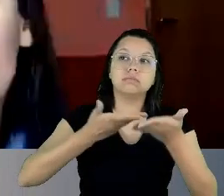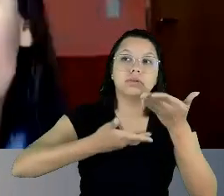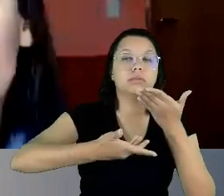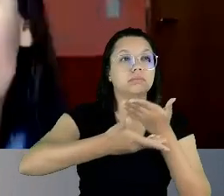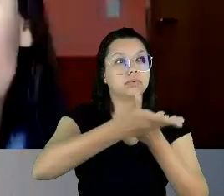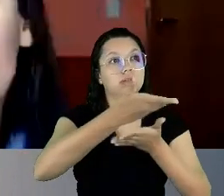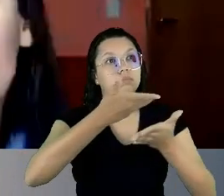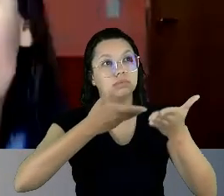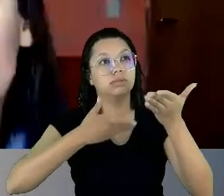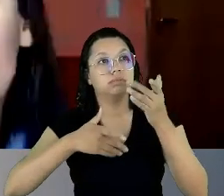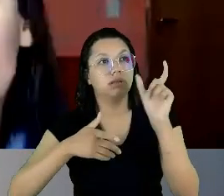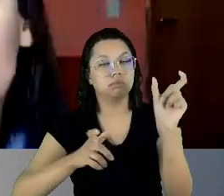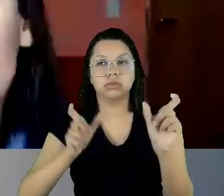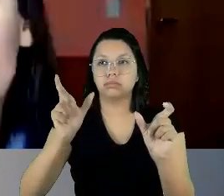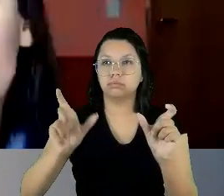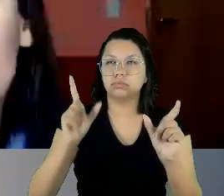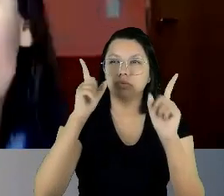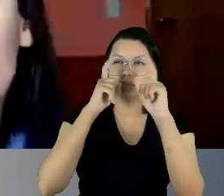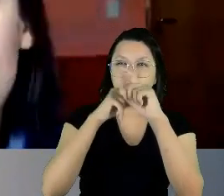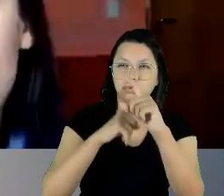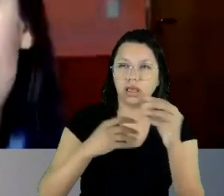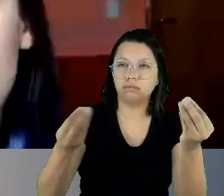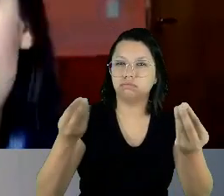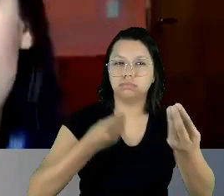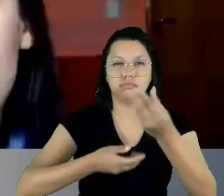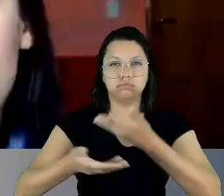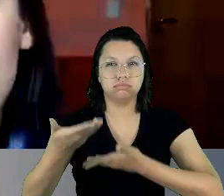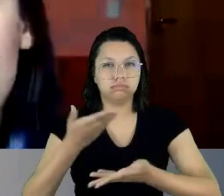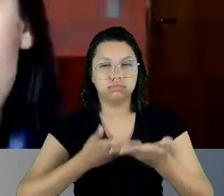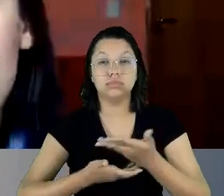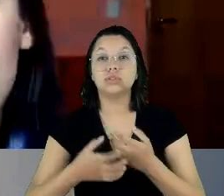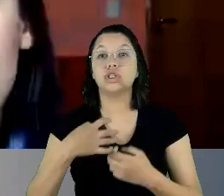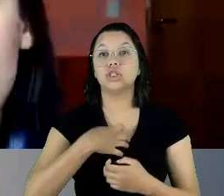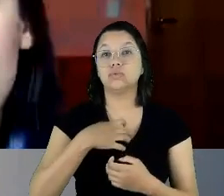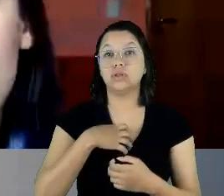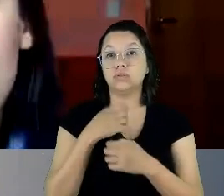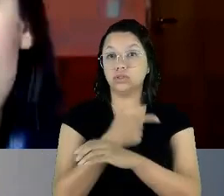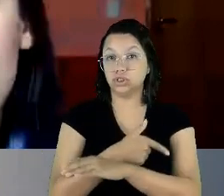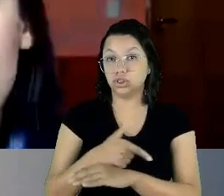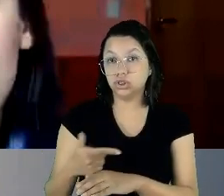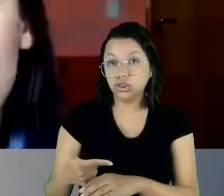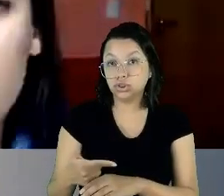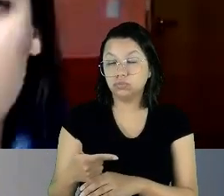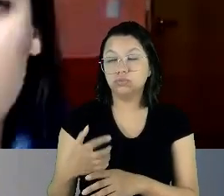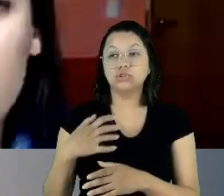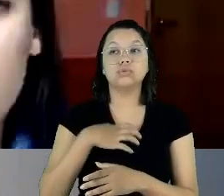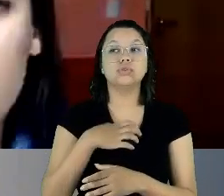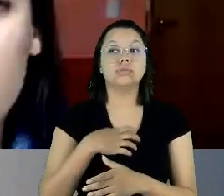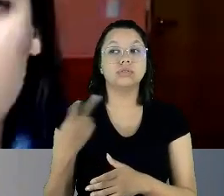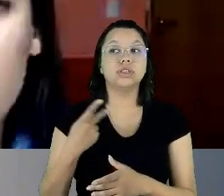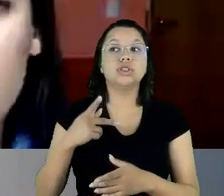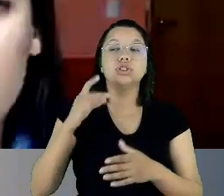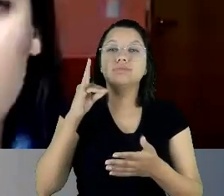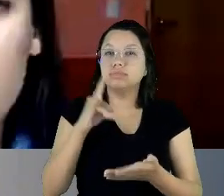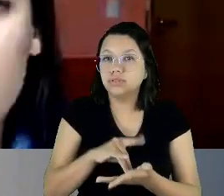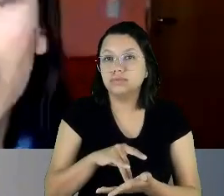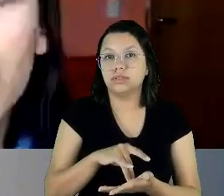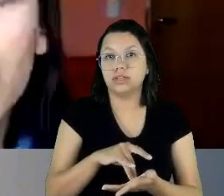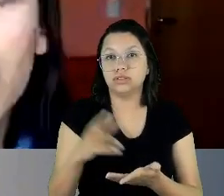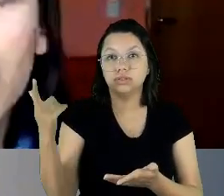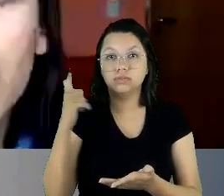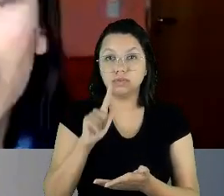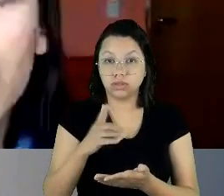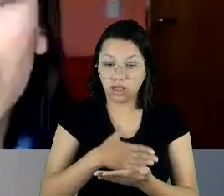a dificuldade que uma e outra tem, de um jeito generoso, de um jeito que a gente